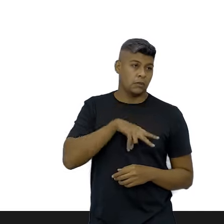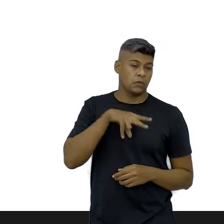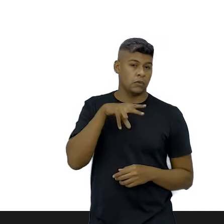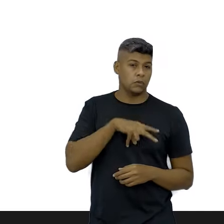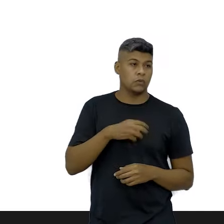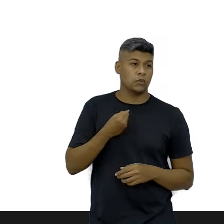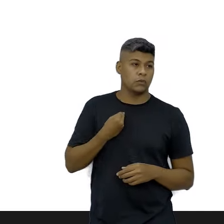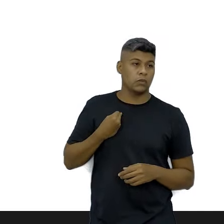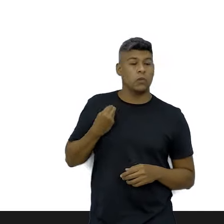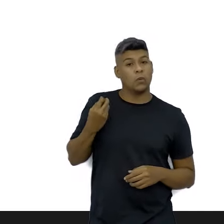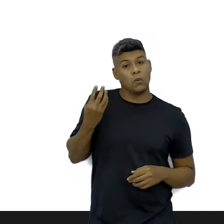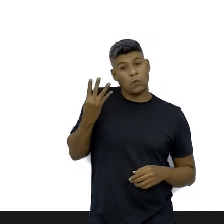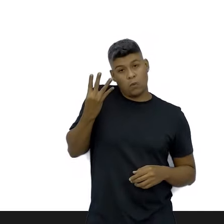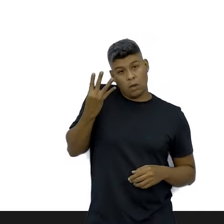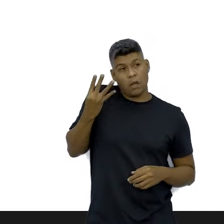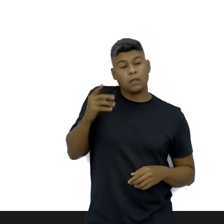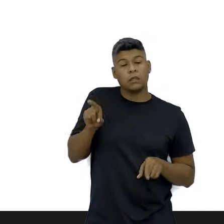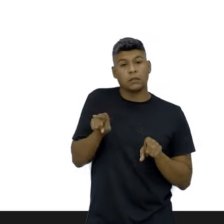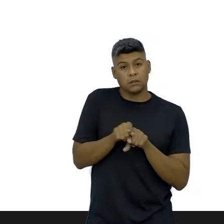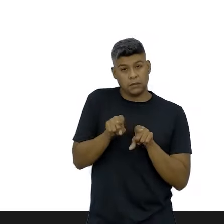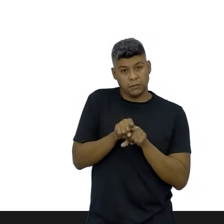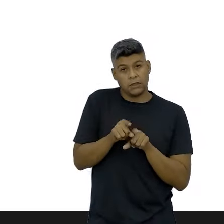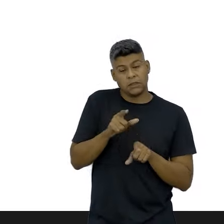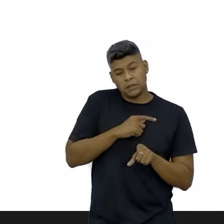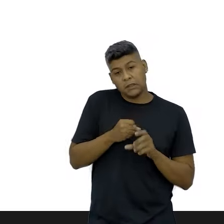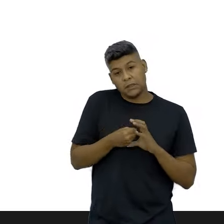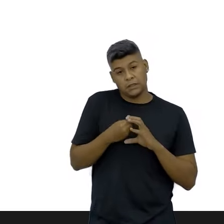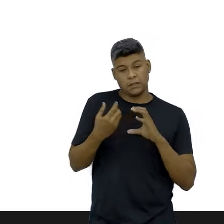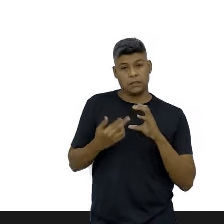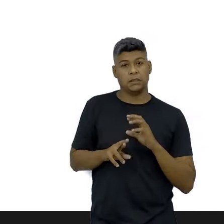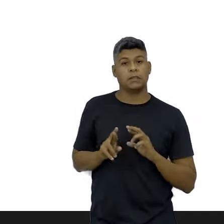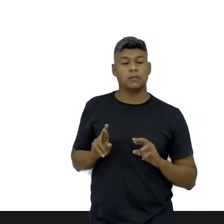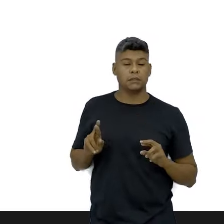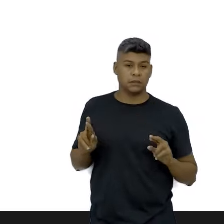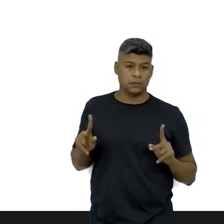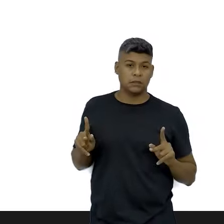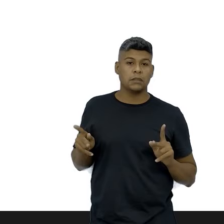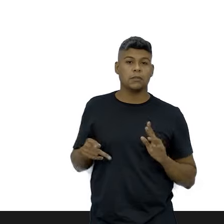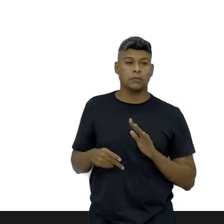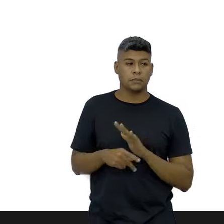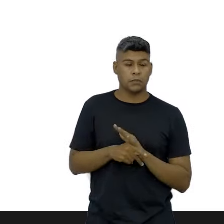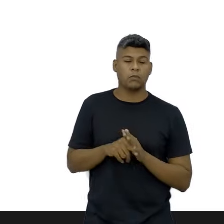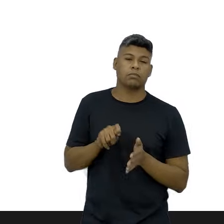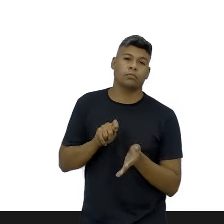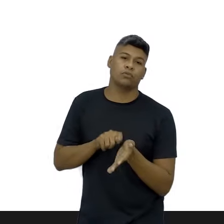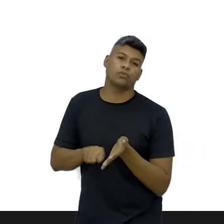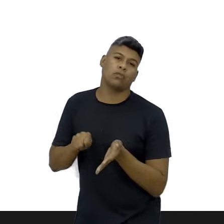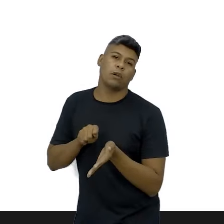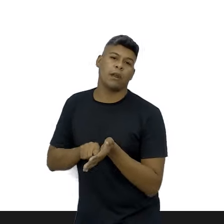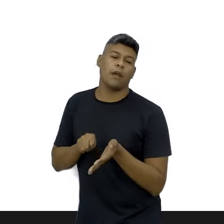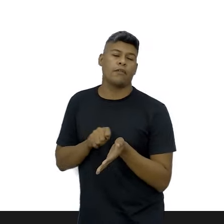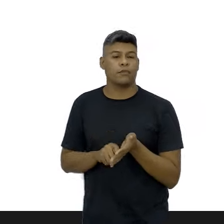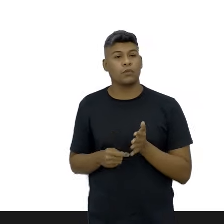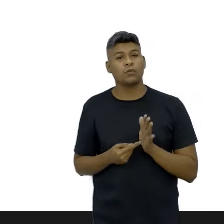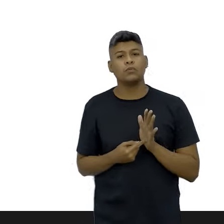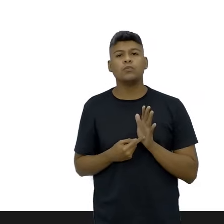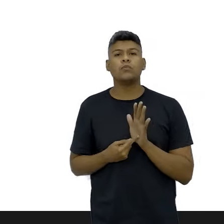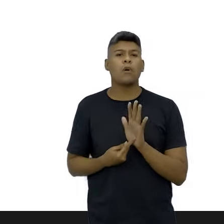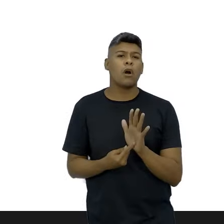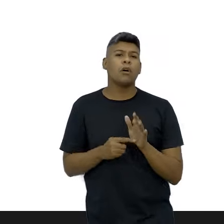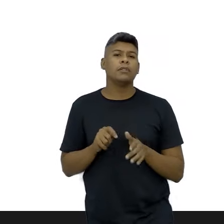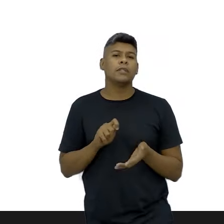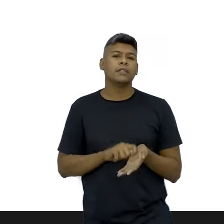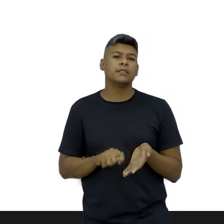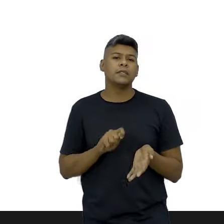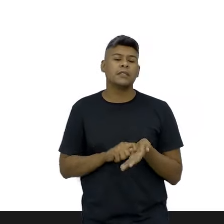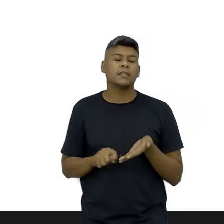número 4, ela condensa aspectos diferentes, né, do ponto de vista ortográfico. Então, ela traz a escrita correta